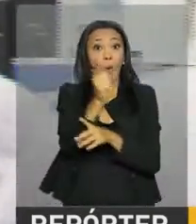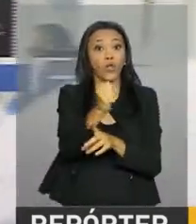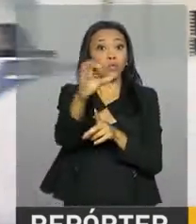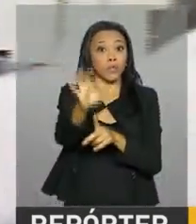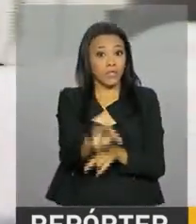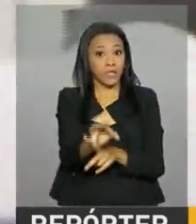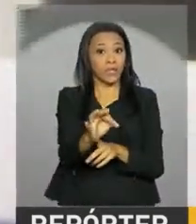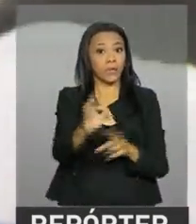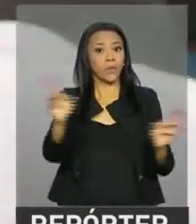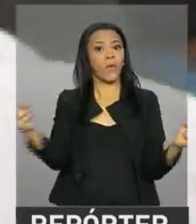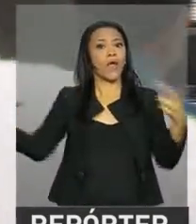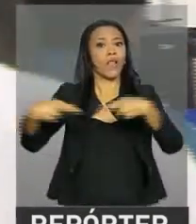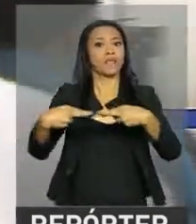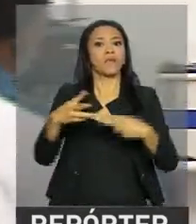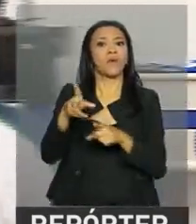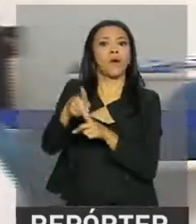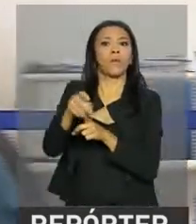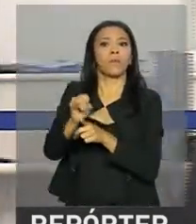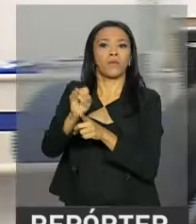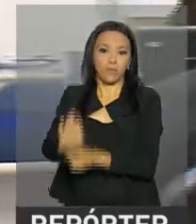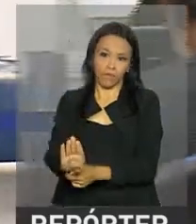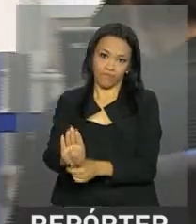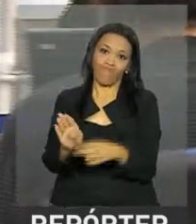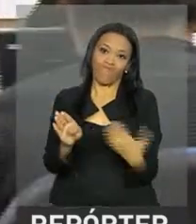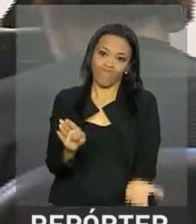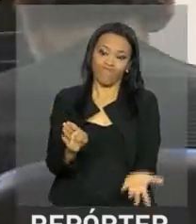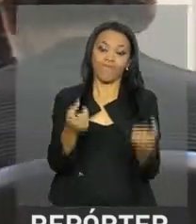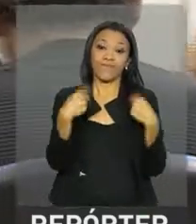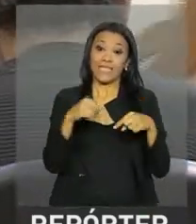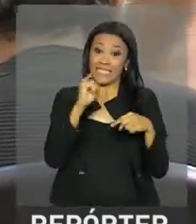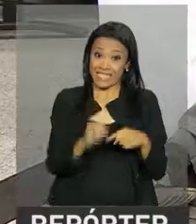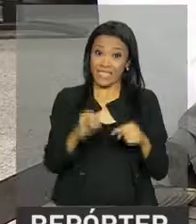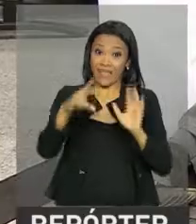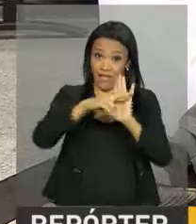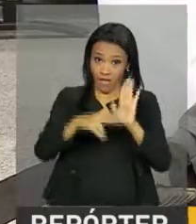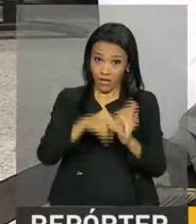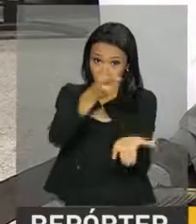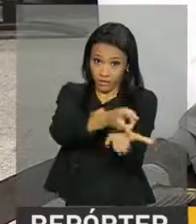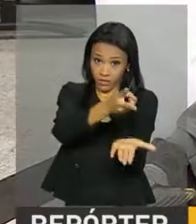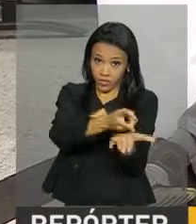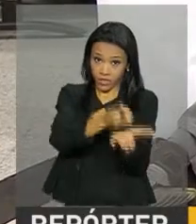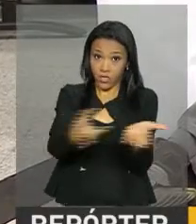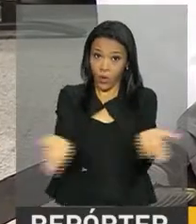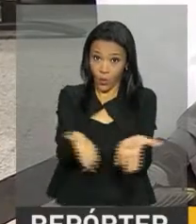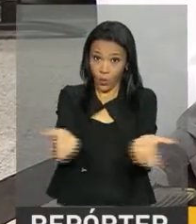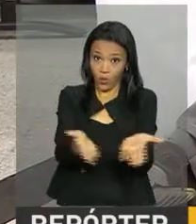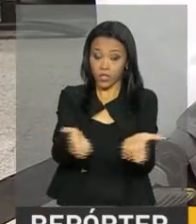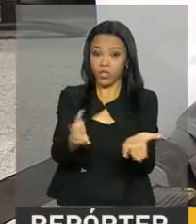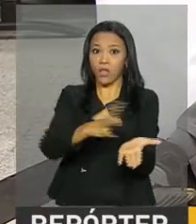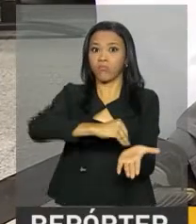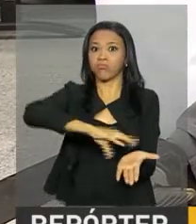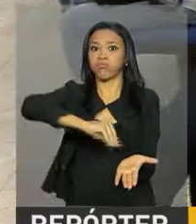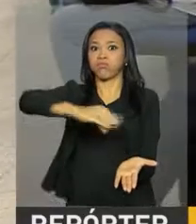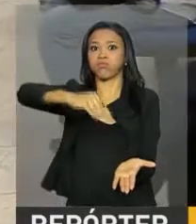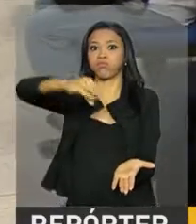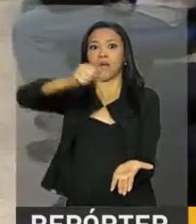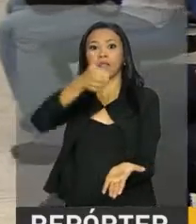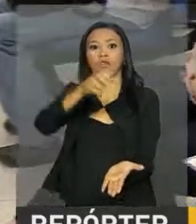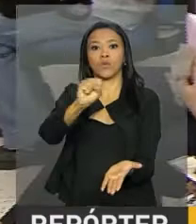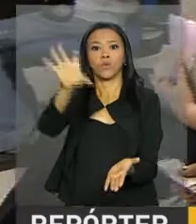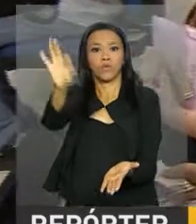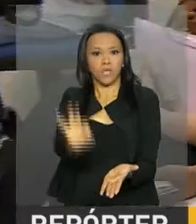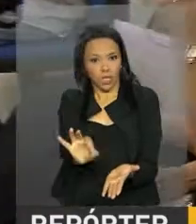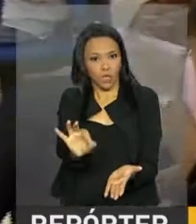bruto que é a soma de riquezas do país e regras atuais forem mantidas o valor atingiria 18% do